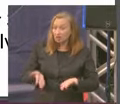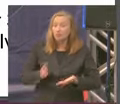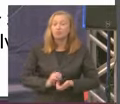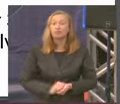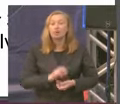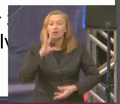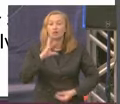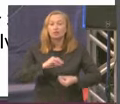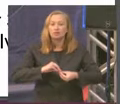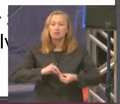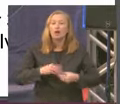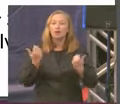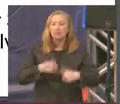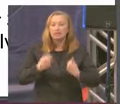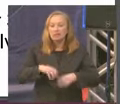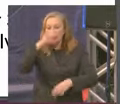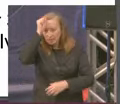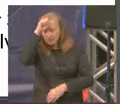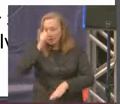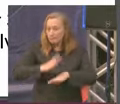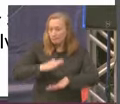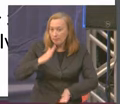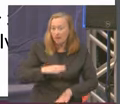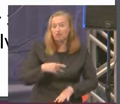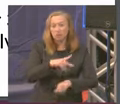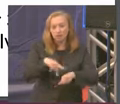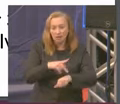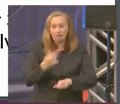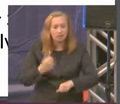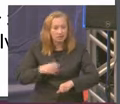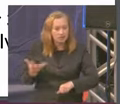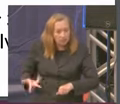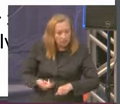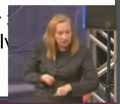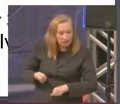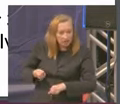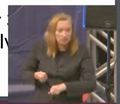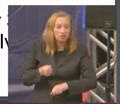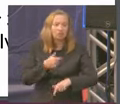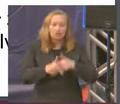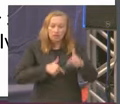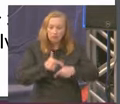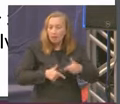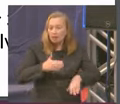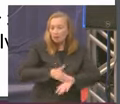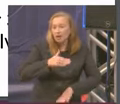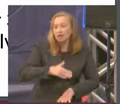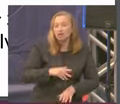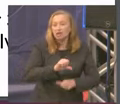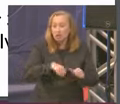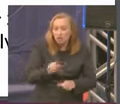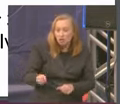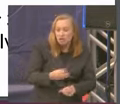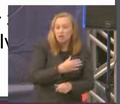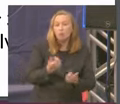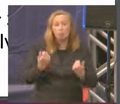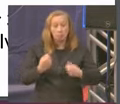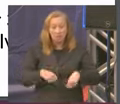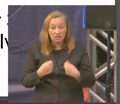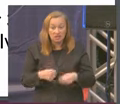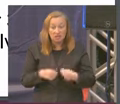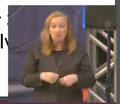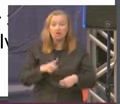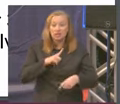Conclusões. Precisamos aprender mais. O país precisa de qualificação, escolaridade e empregos. Precisamos de inovação. Nós temos inovação,